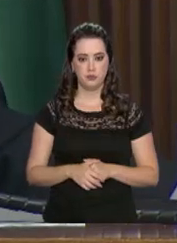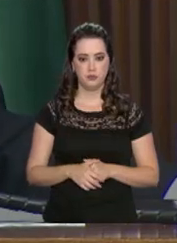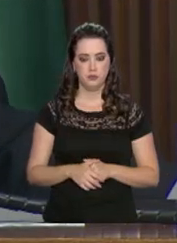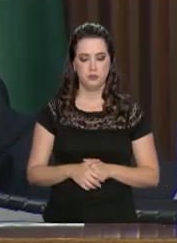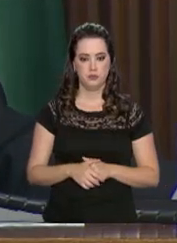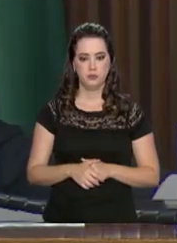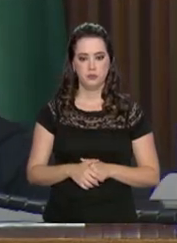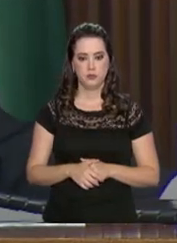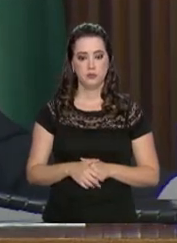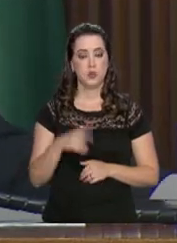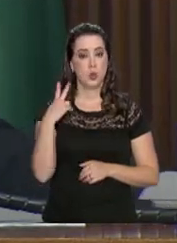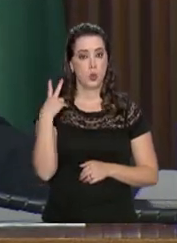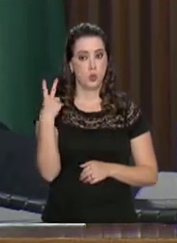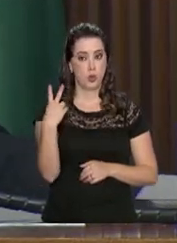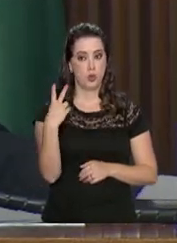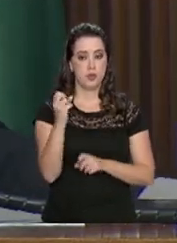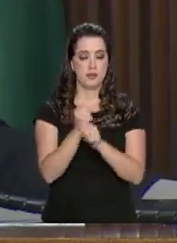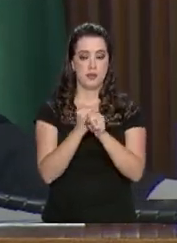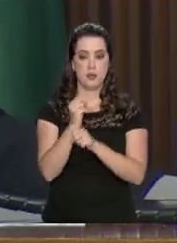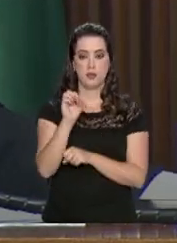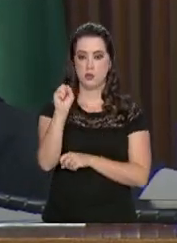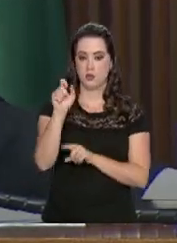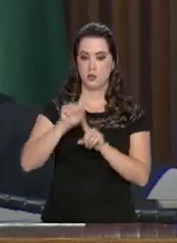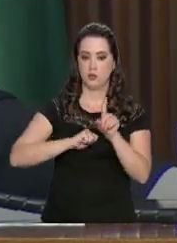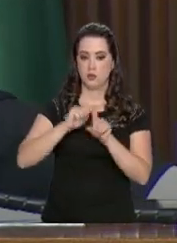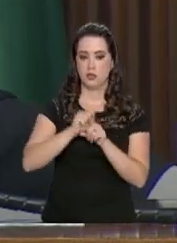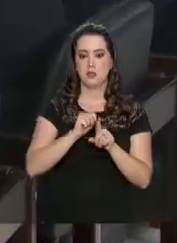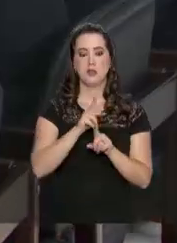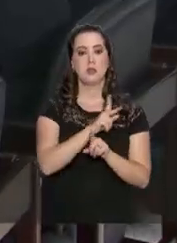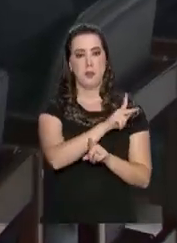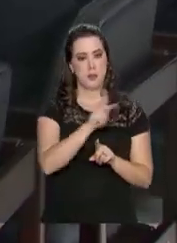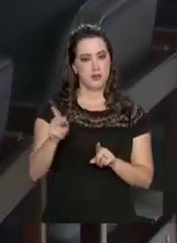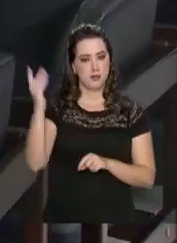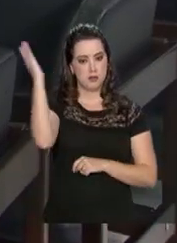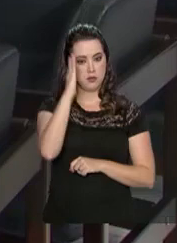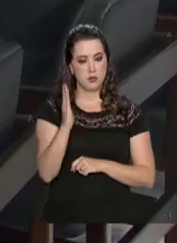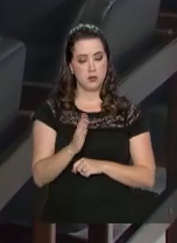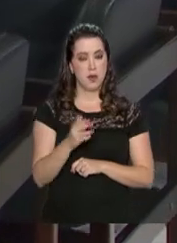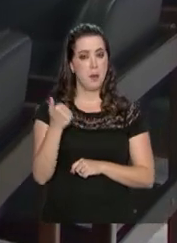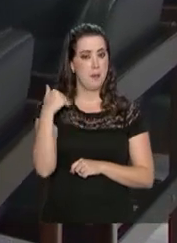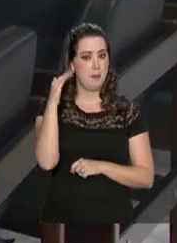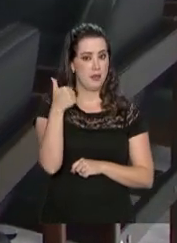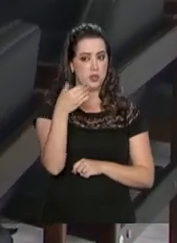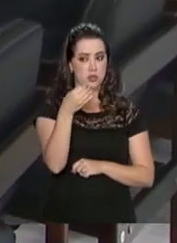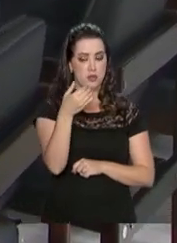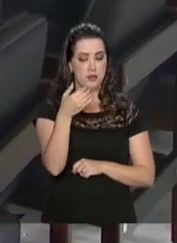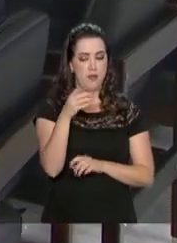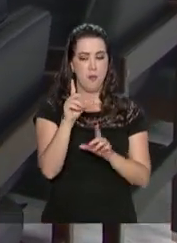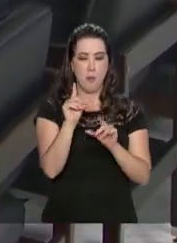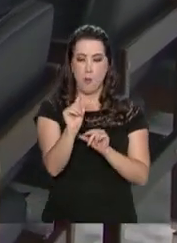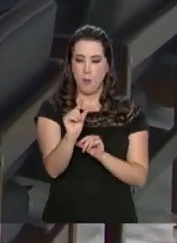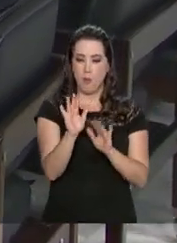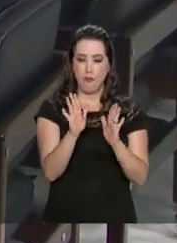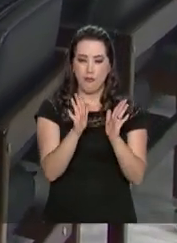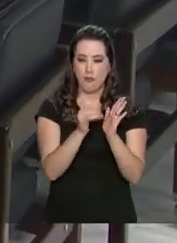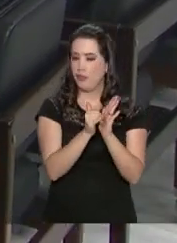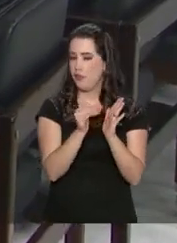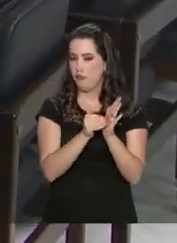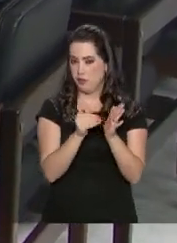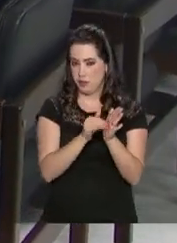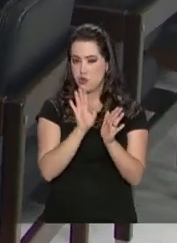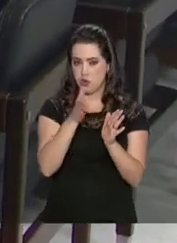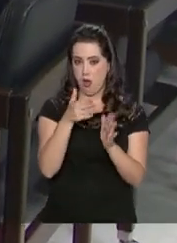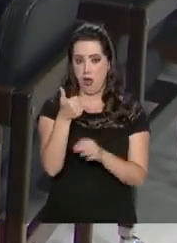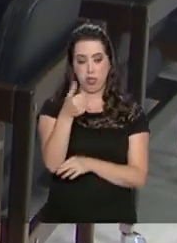foram dois anos e oito meses na presidência do brasil com pouco mais de dez dias do fim do mandato o presidente michel temer